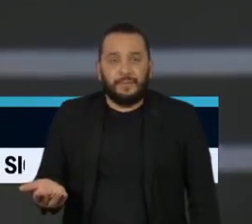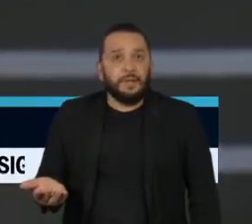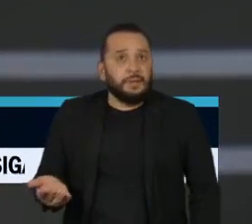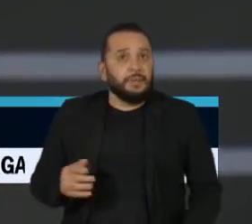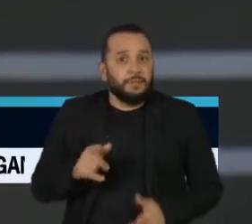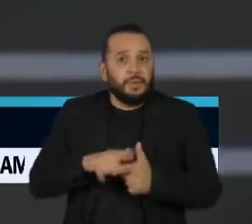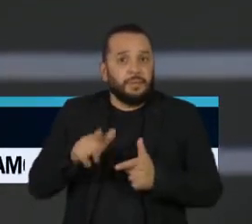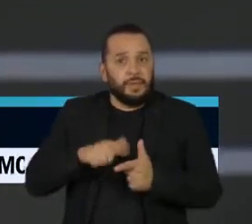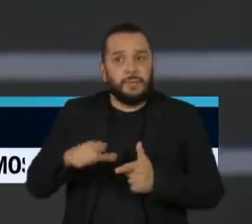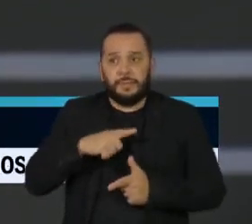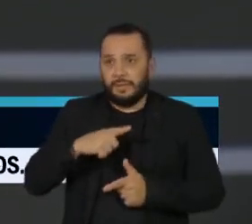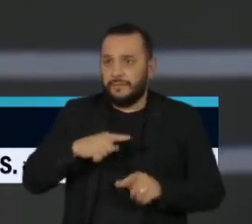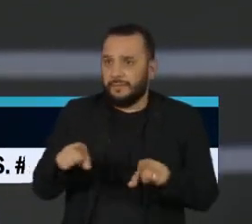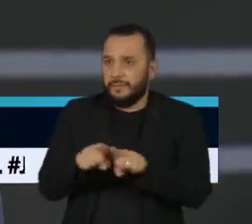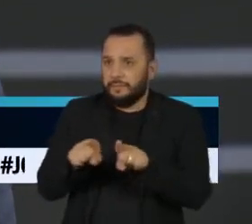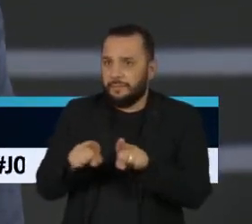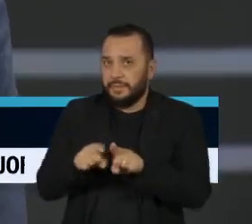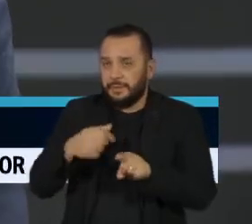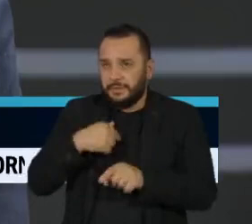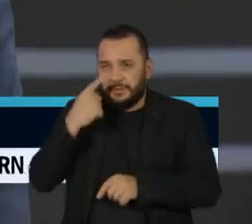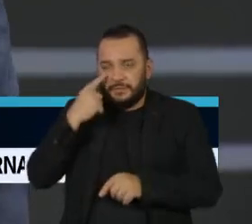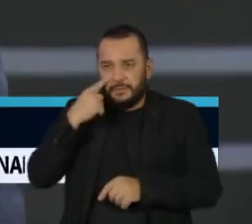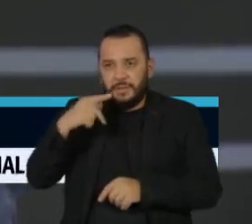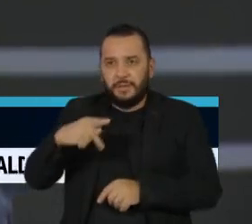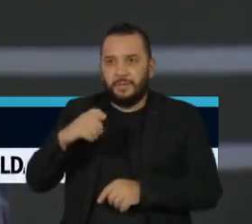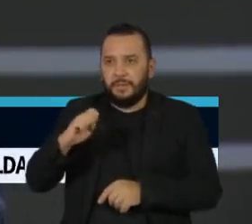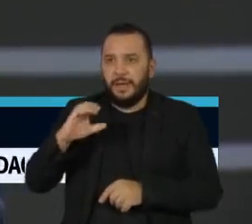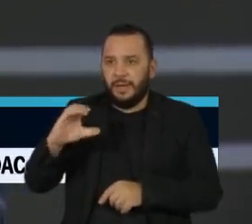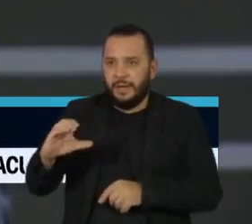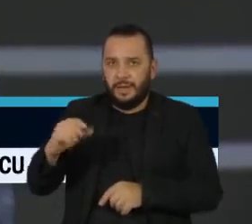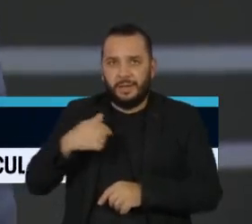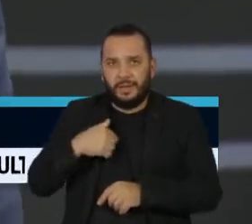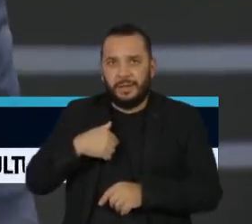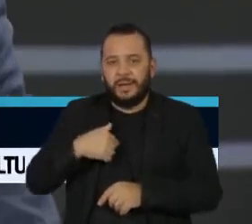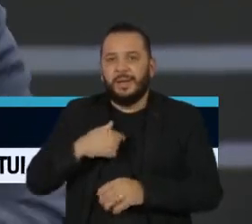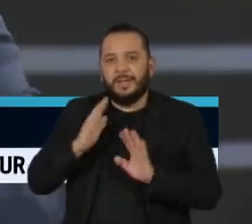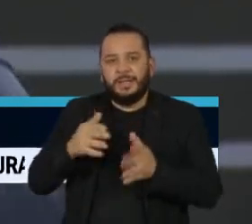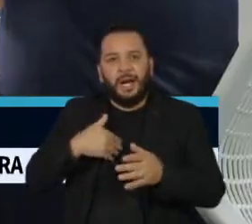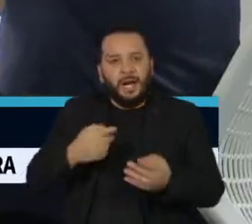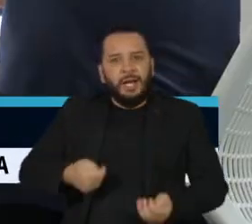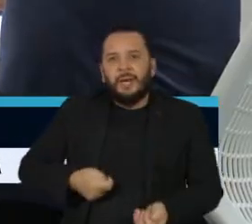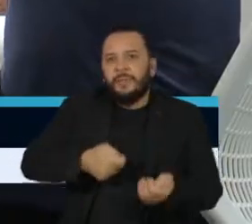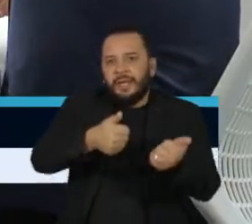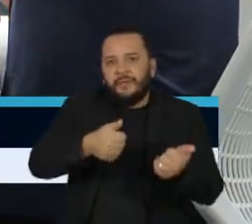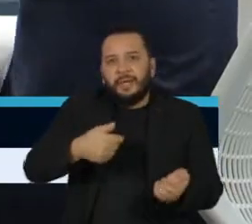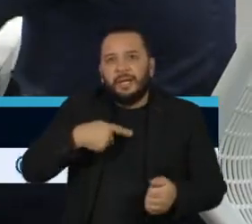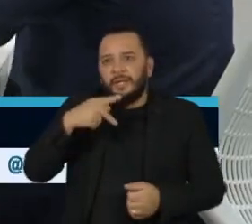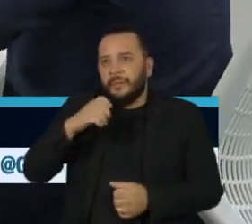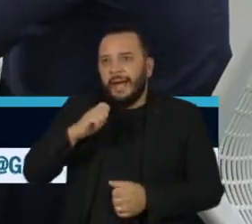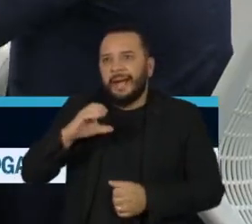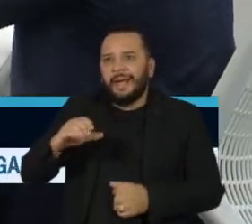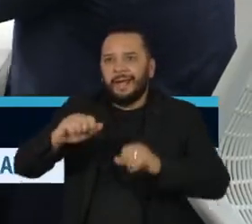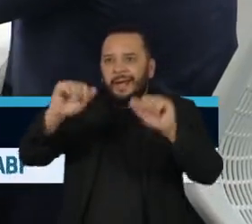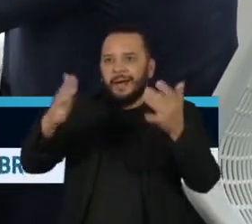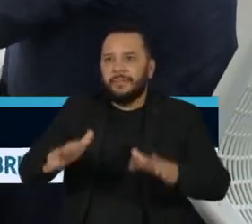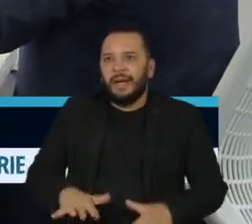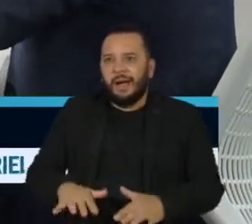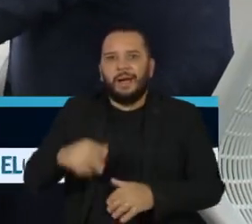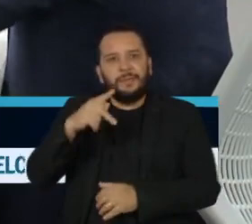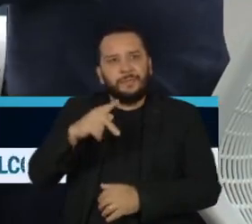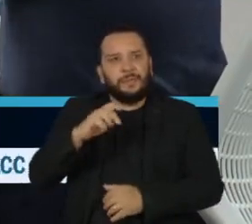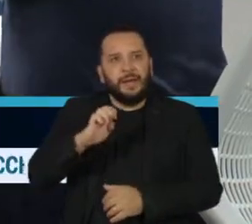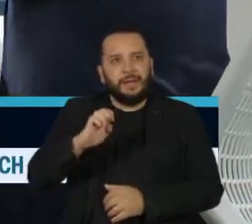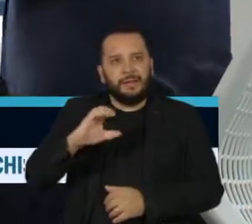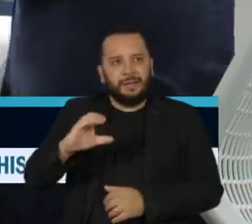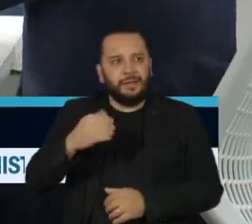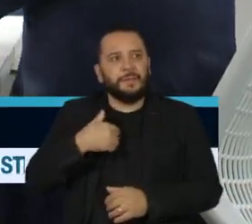mais recentemente nós vimos a PEC, sei lá, a PEC dos mil nomes, a PEC dos benefícios, PEC Kamikaze, PEC da compra dos